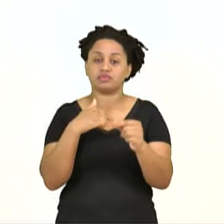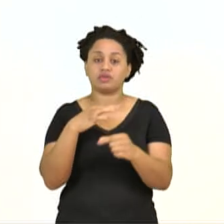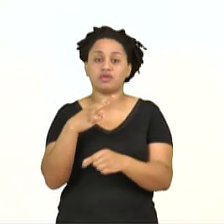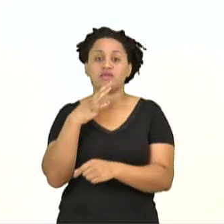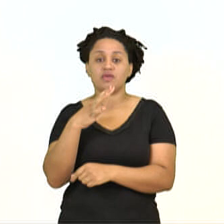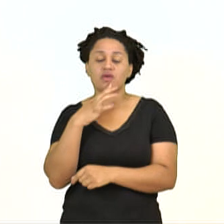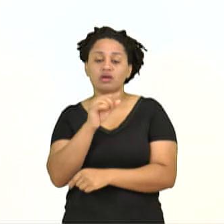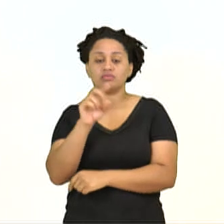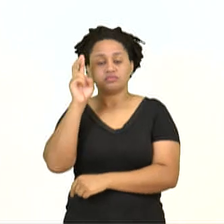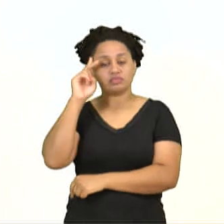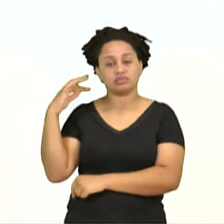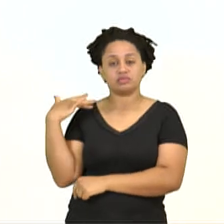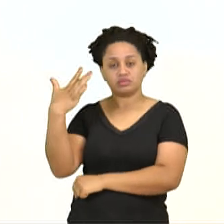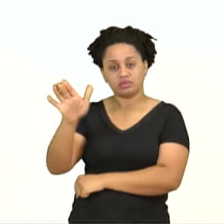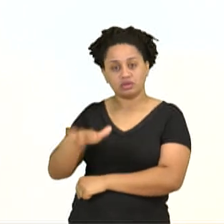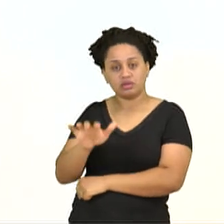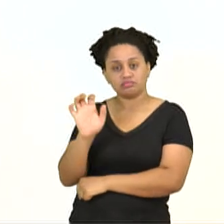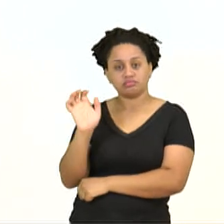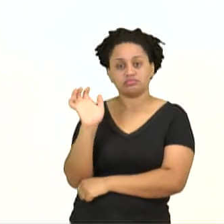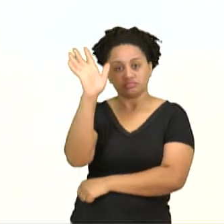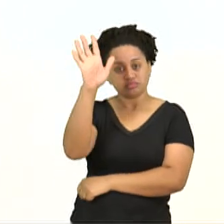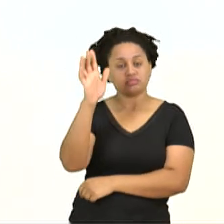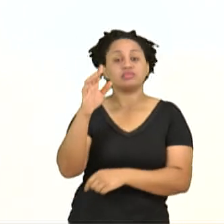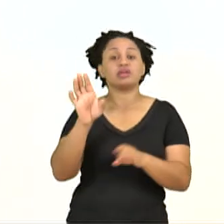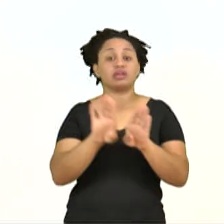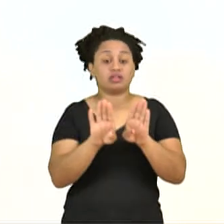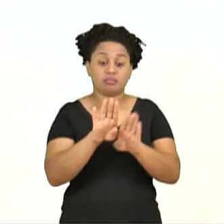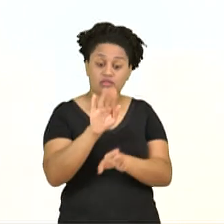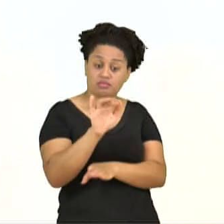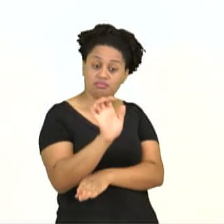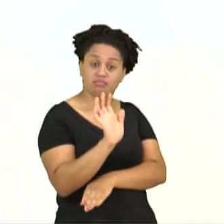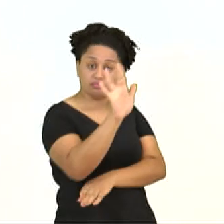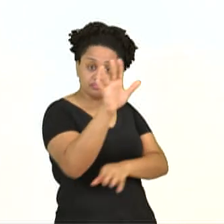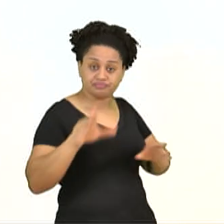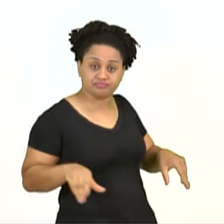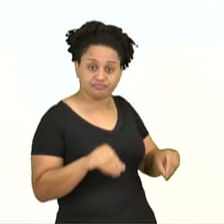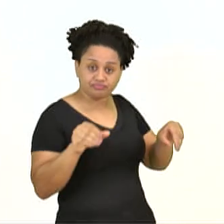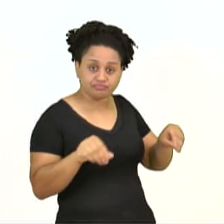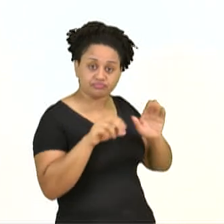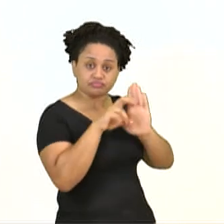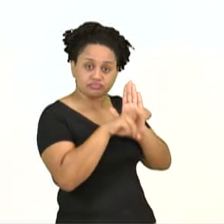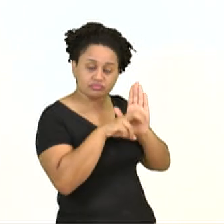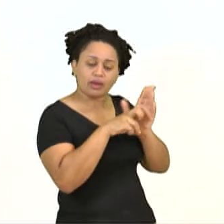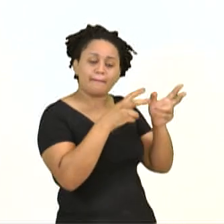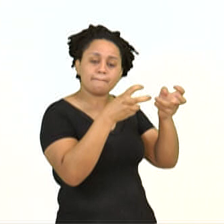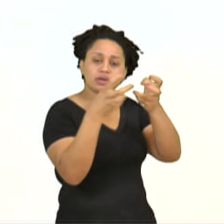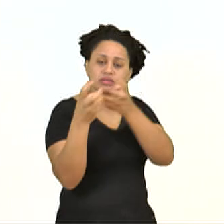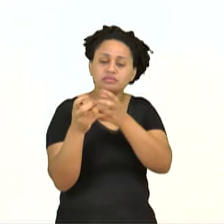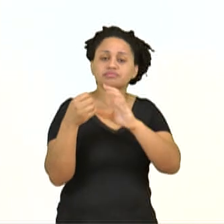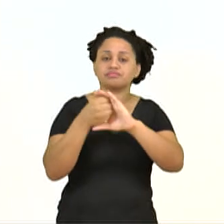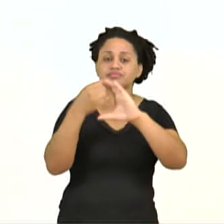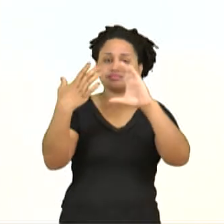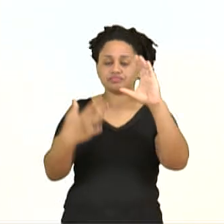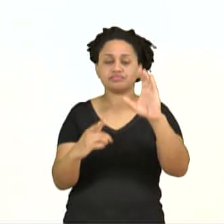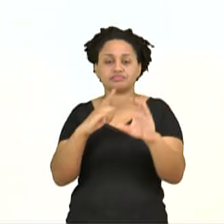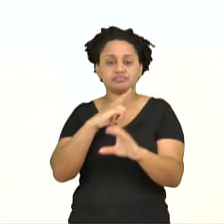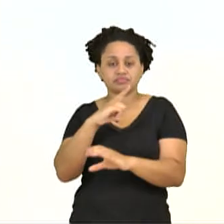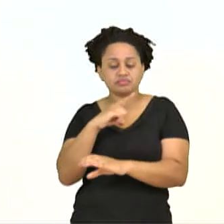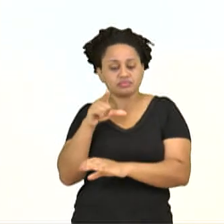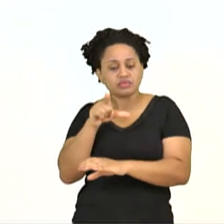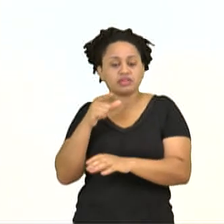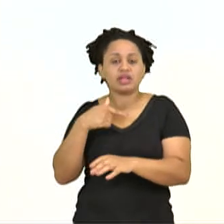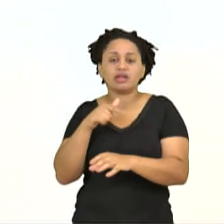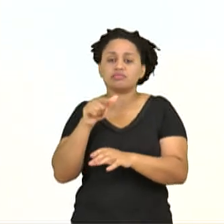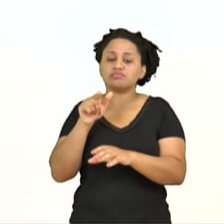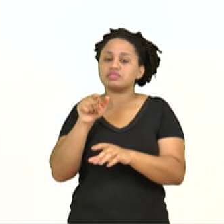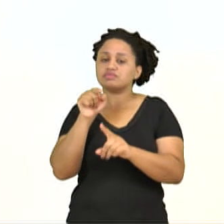Conhecer a história do basquetebol e do basquetebol em cadeira de rodas. Identificar as primeiras características do basquete em cadeira